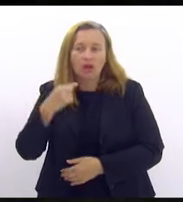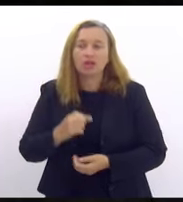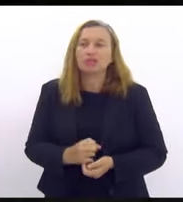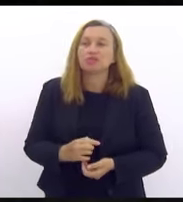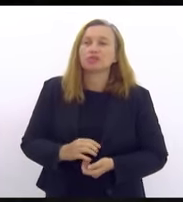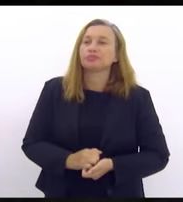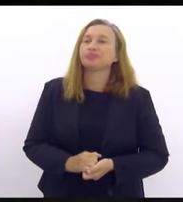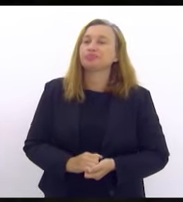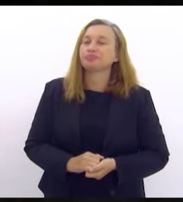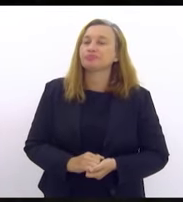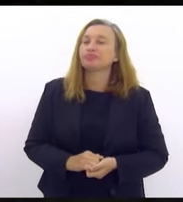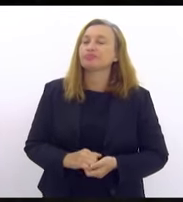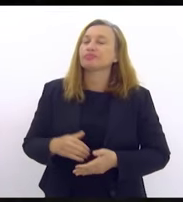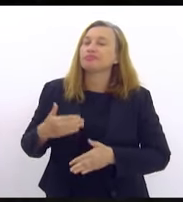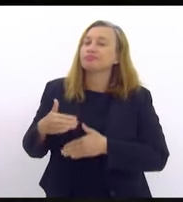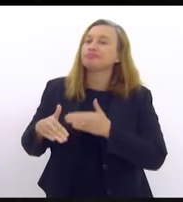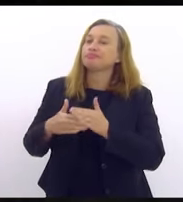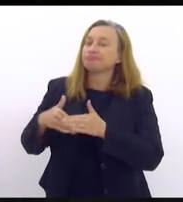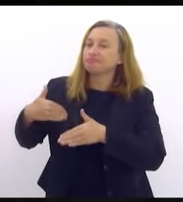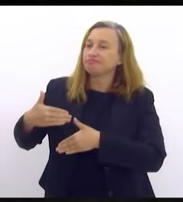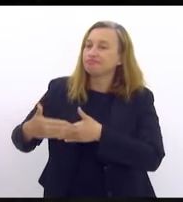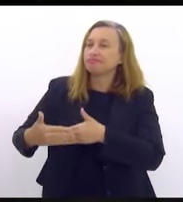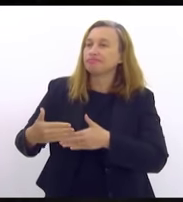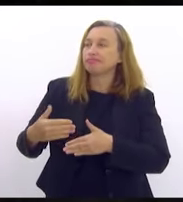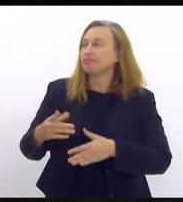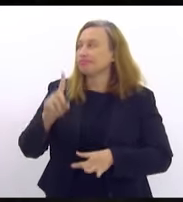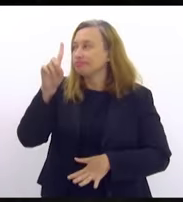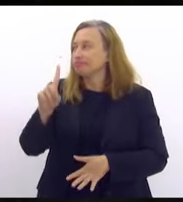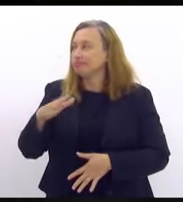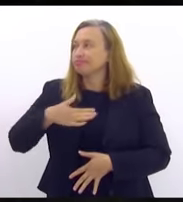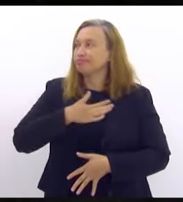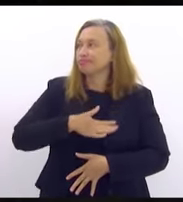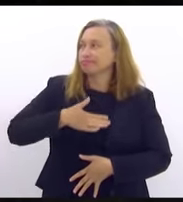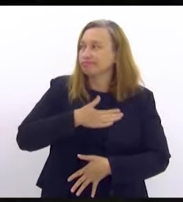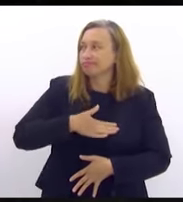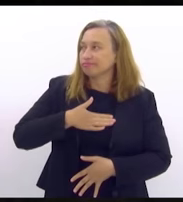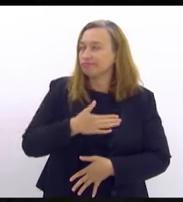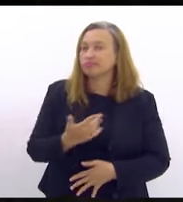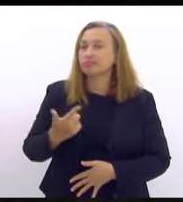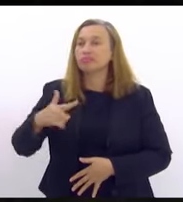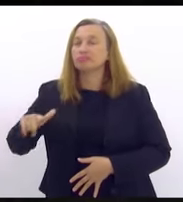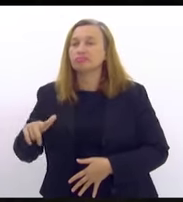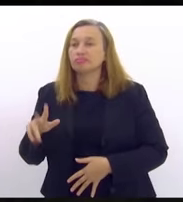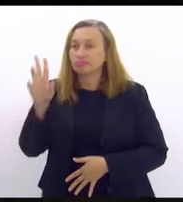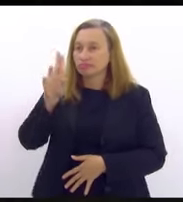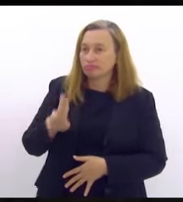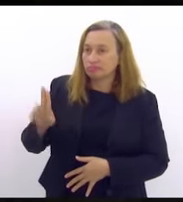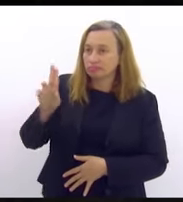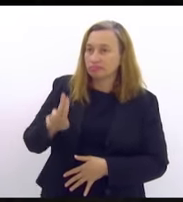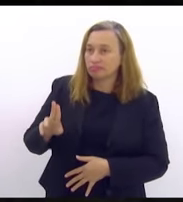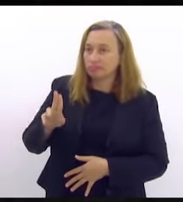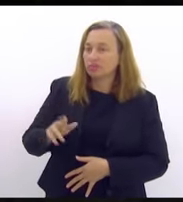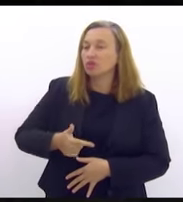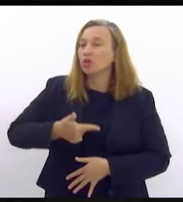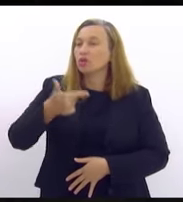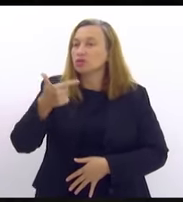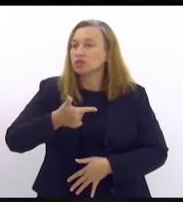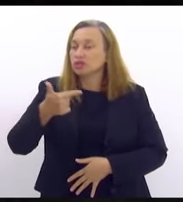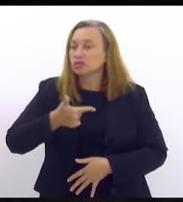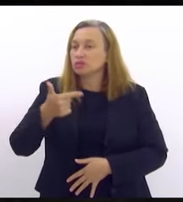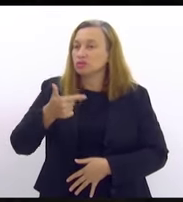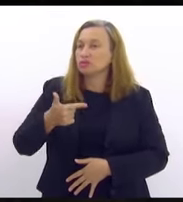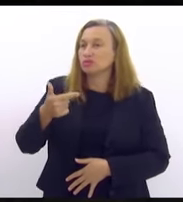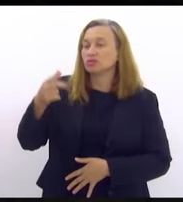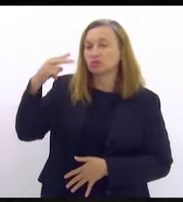uma uma trajetória do direito eu passei a gostar e fiz do outro vestibular um segundo vestibular paraa uf